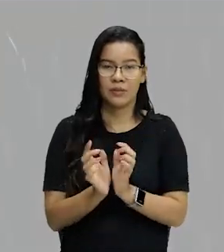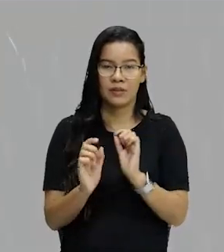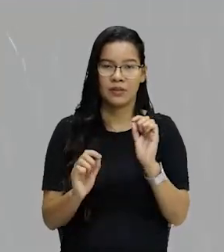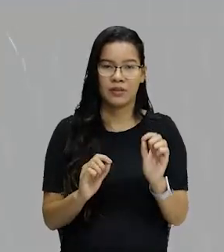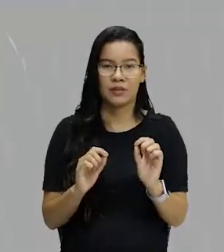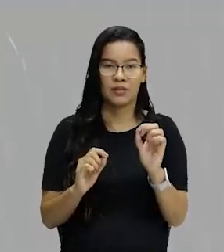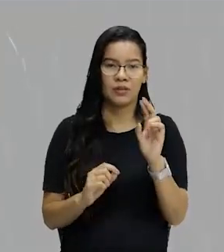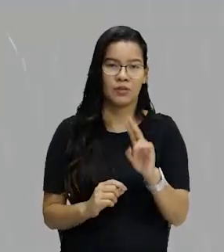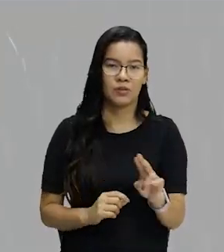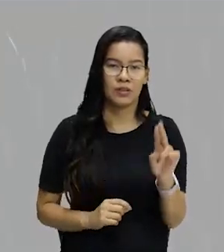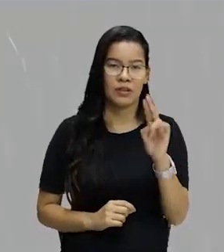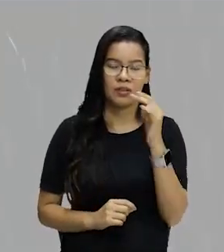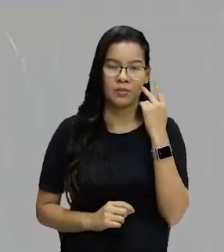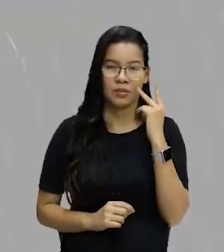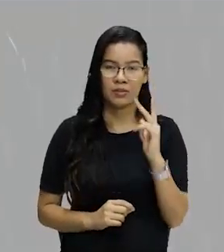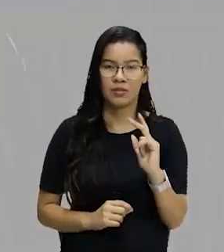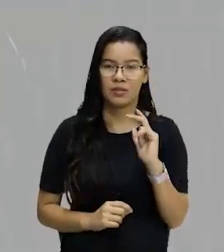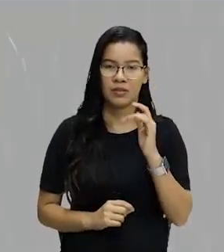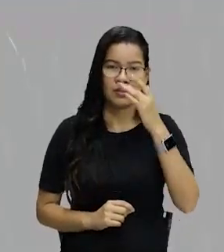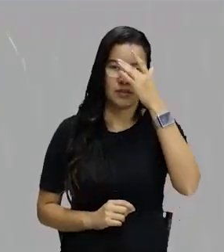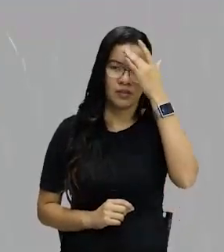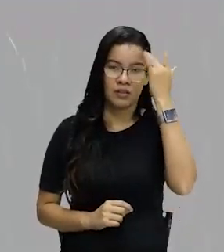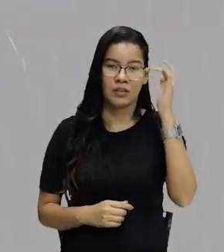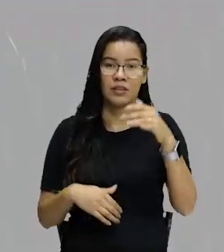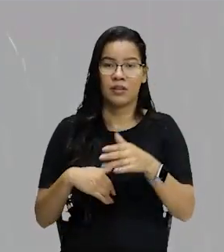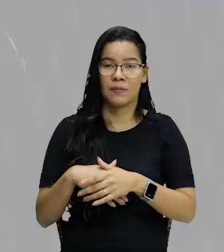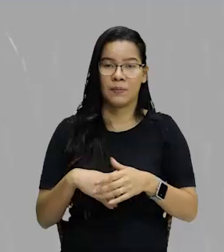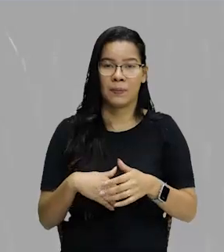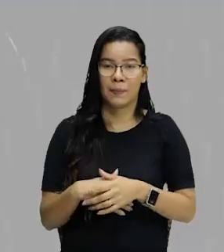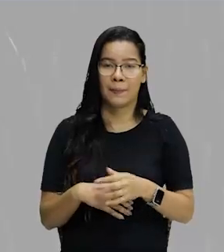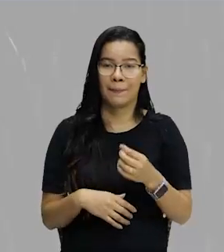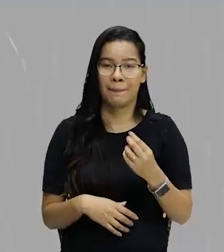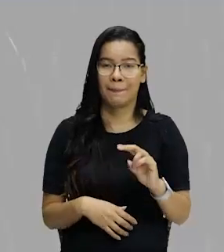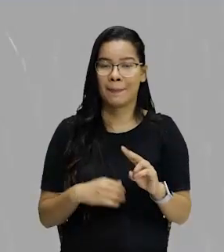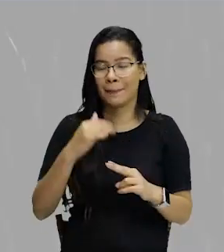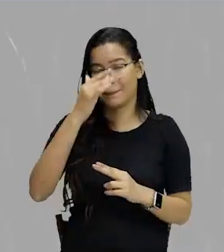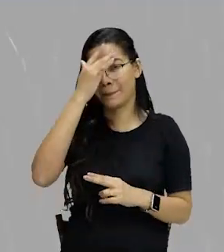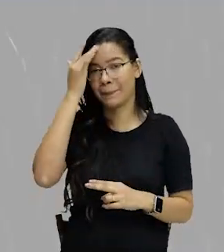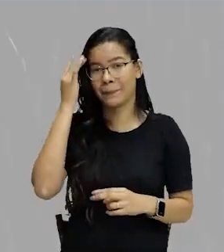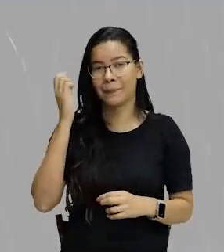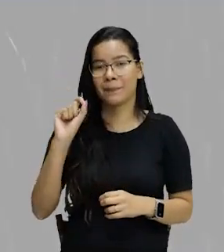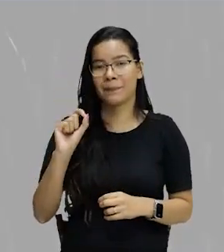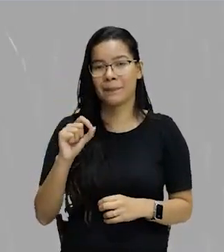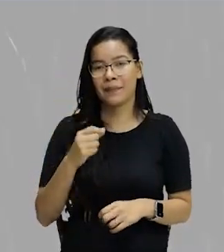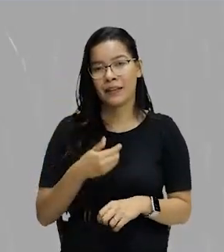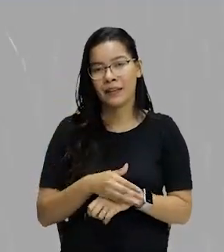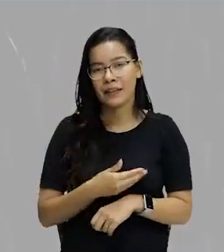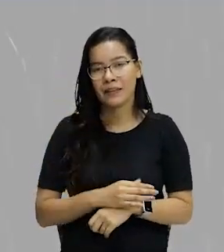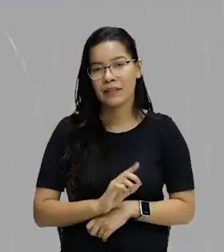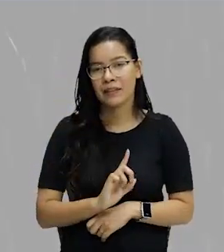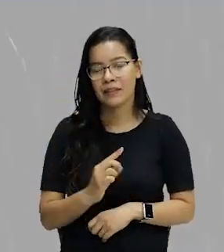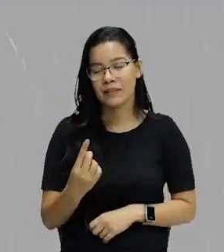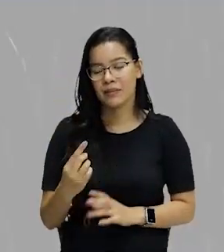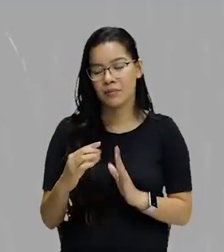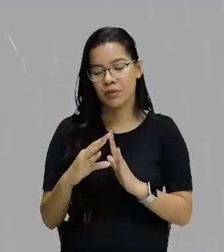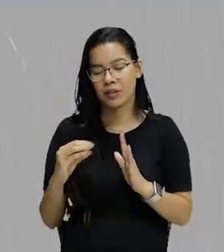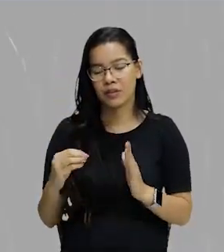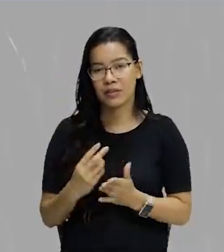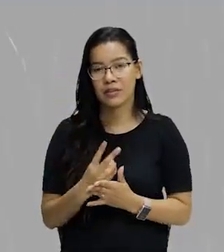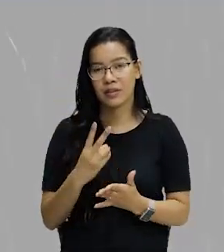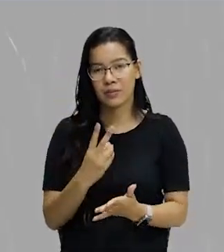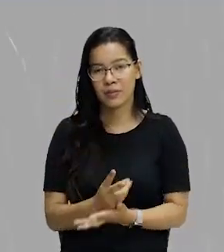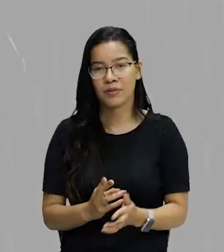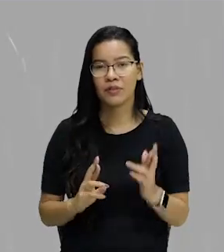são utilizados pelos atletas ou pelos indivíduos que praticam essa modalidade. Eu sempre